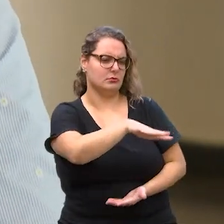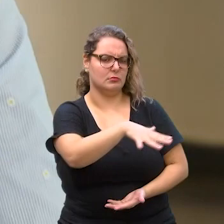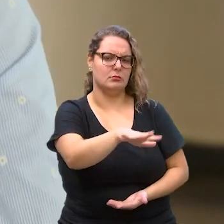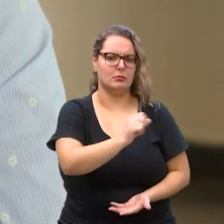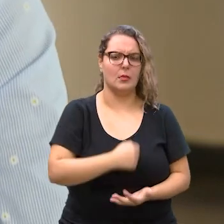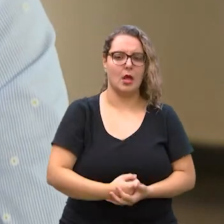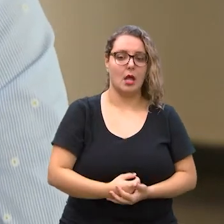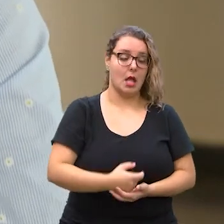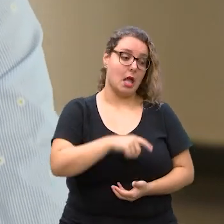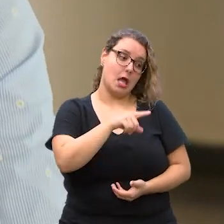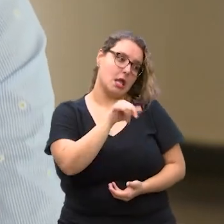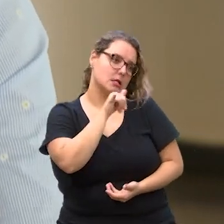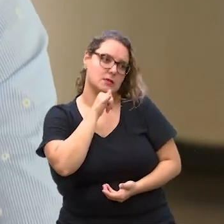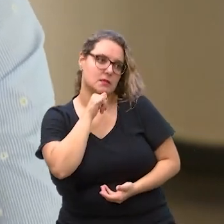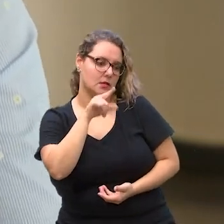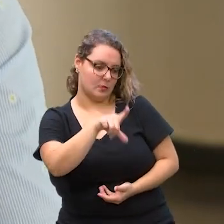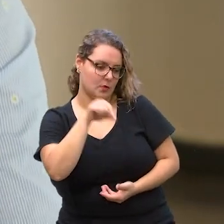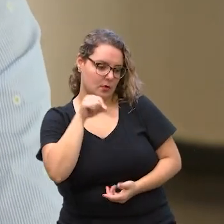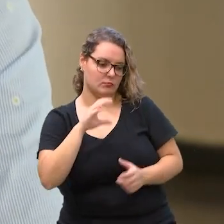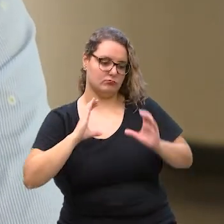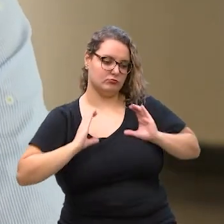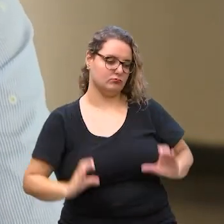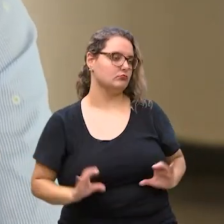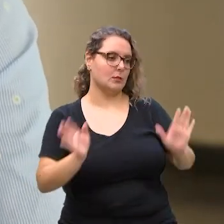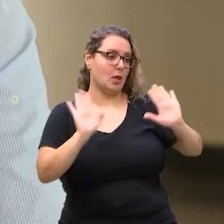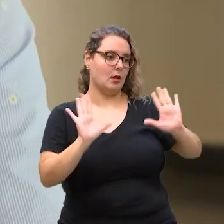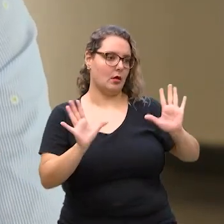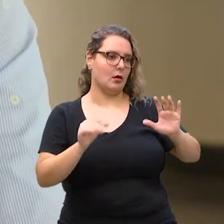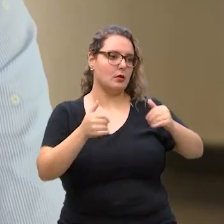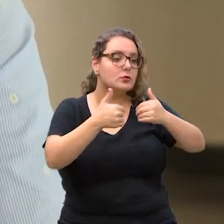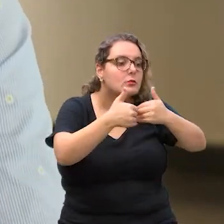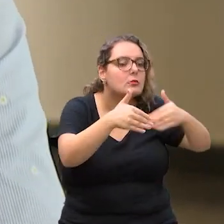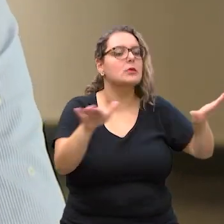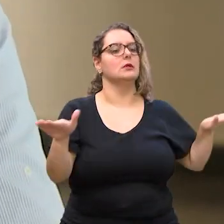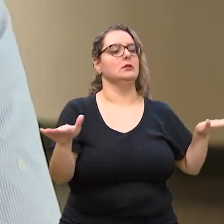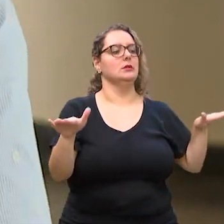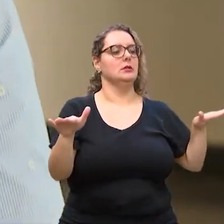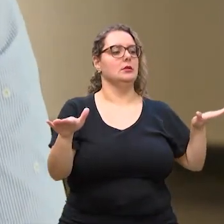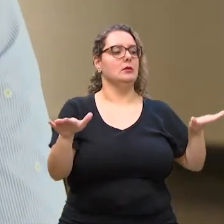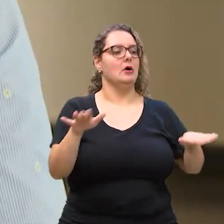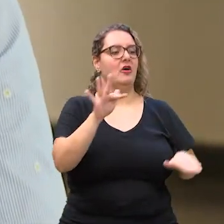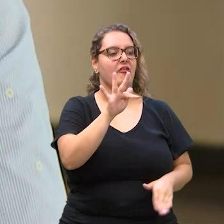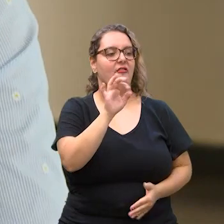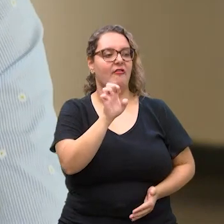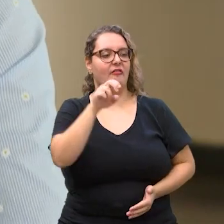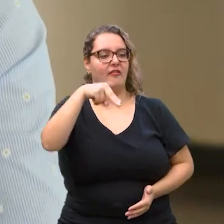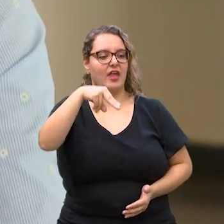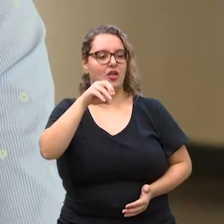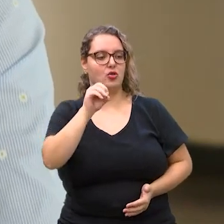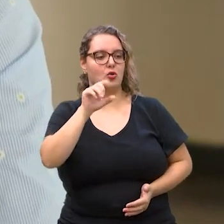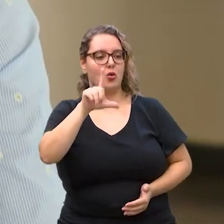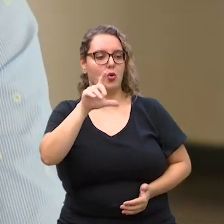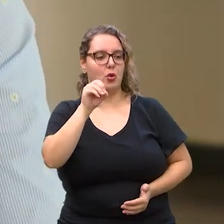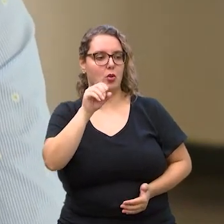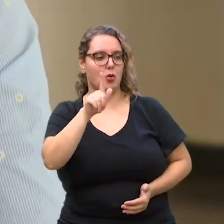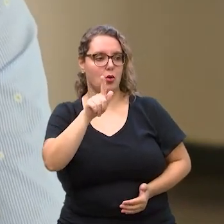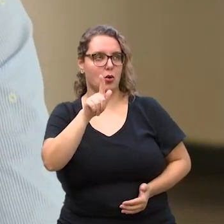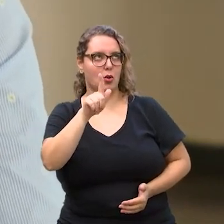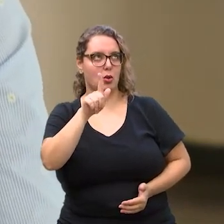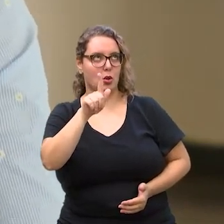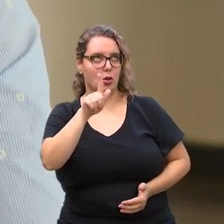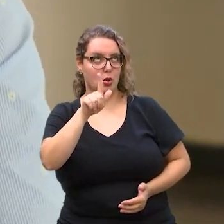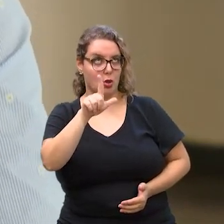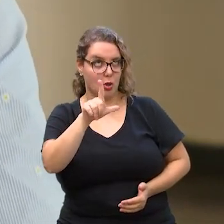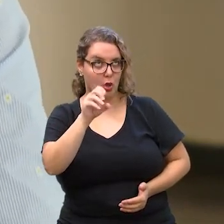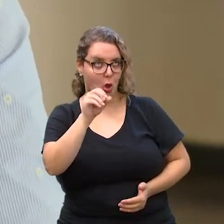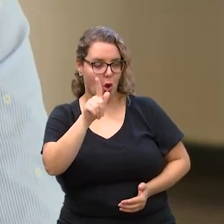escolha. Eu trabalho numa linha mais aberta, mais fenomenológica, que a gente chama. Mas todas as áreas são